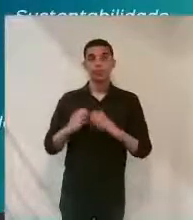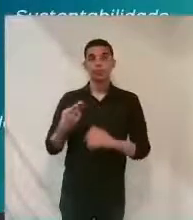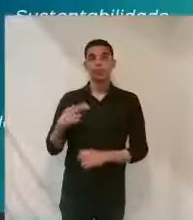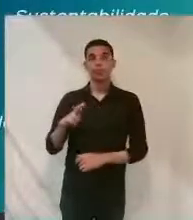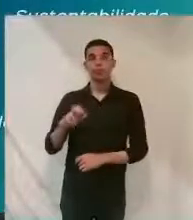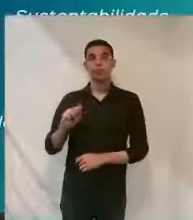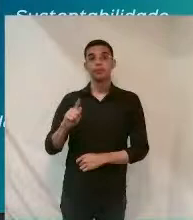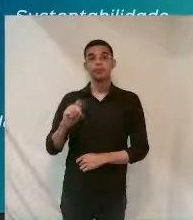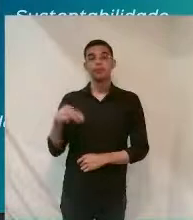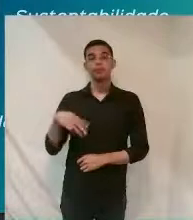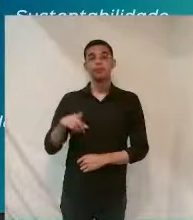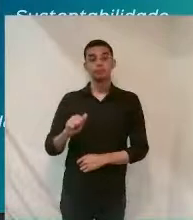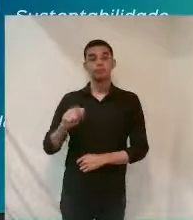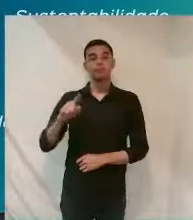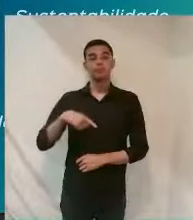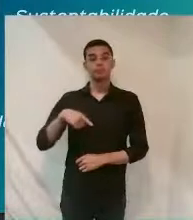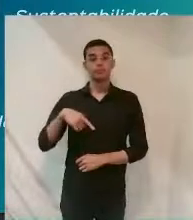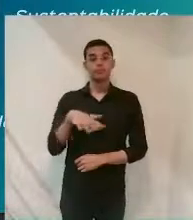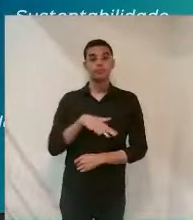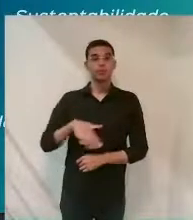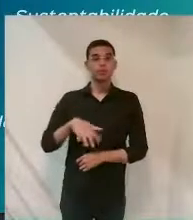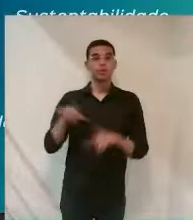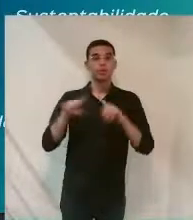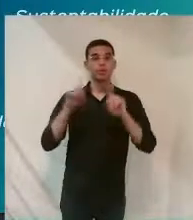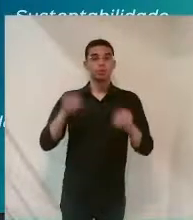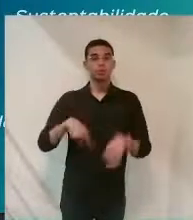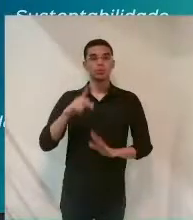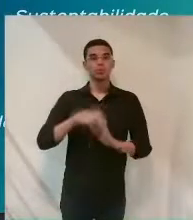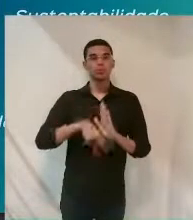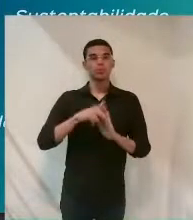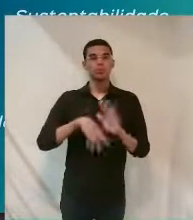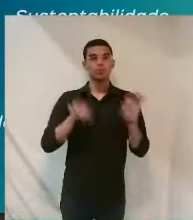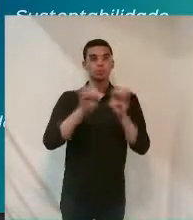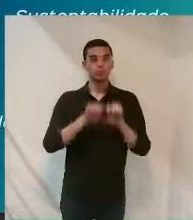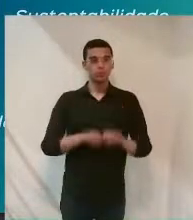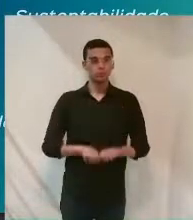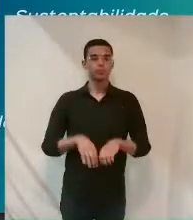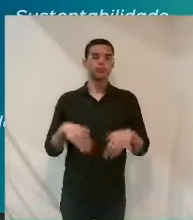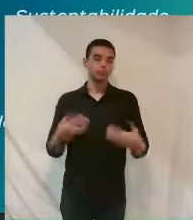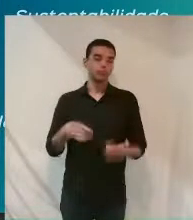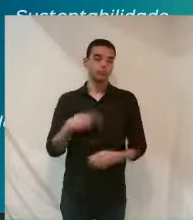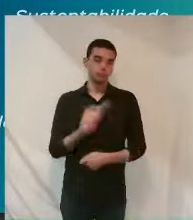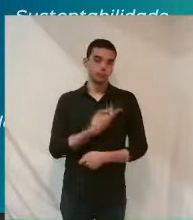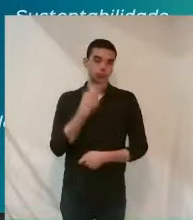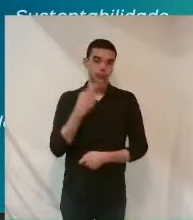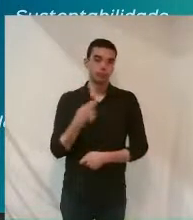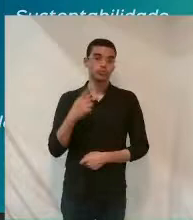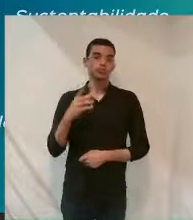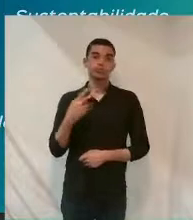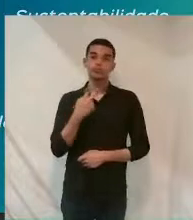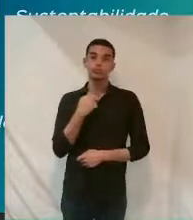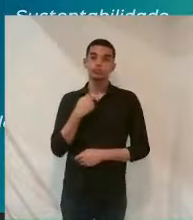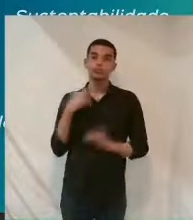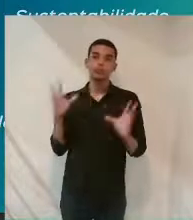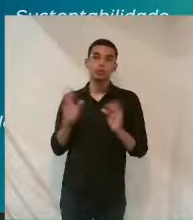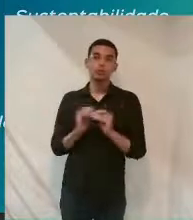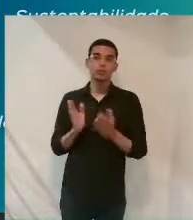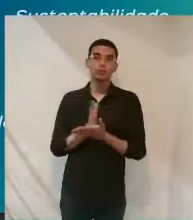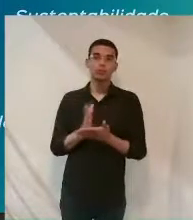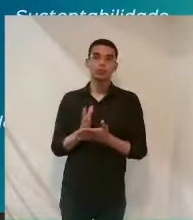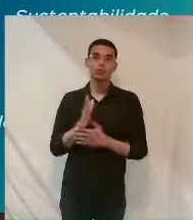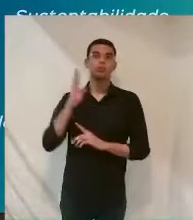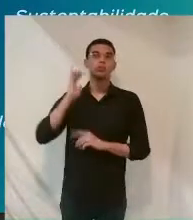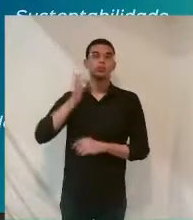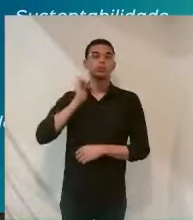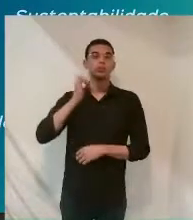programas estruturantes. É óbvio, e eu tenho dito isso, nós não podemos resumir, alguns discursos eu acho que pegam nesse sentido,